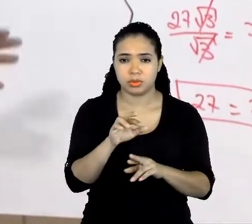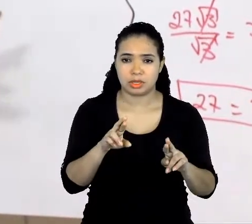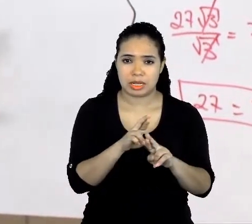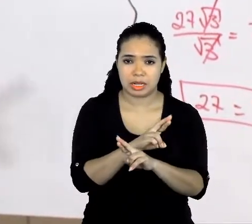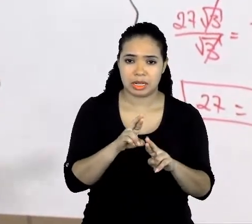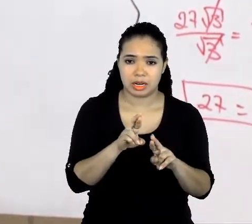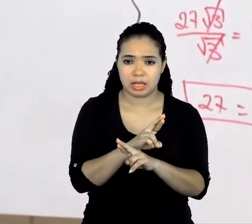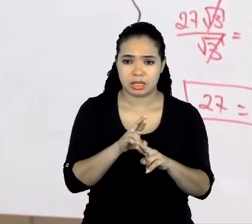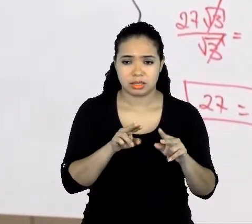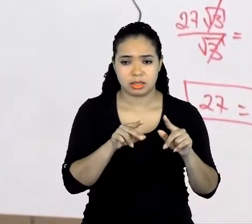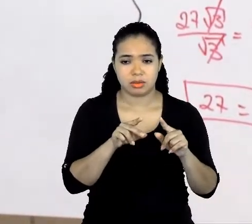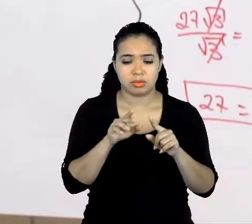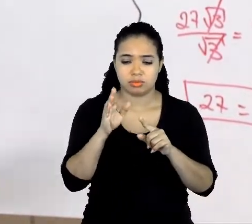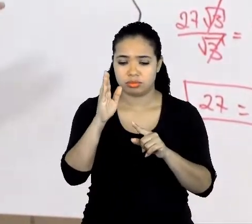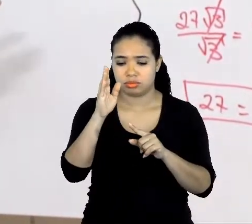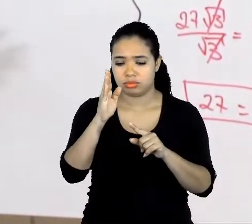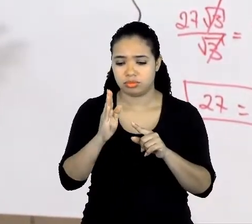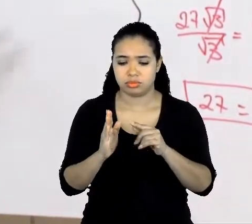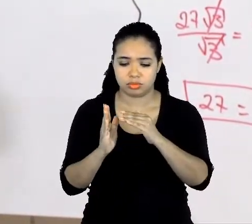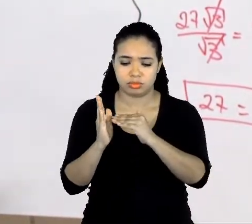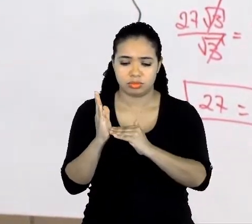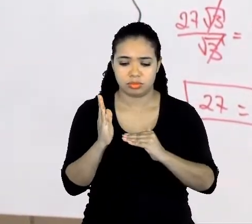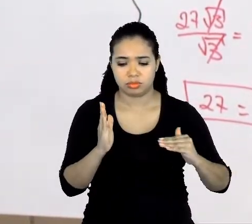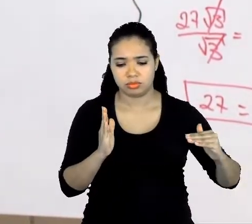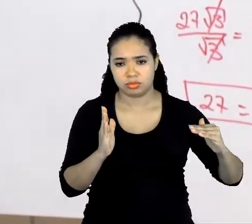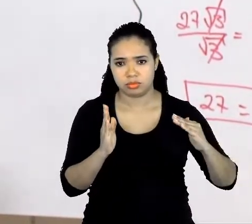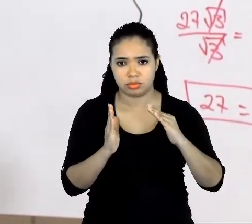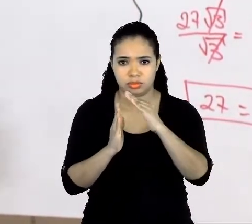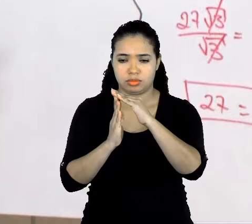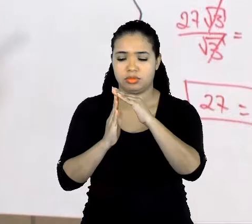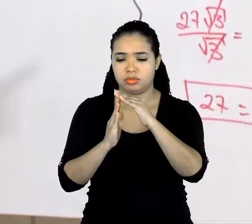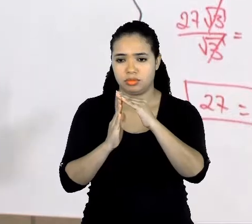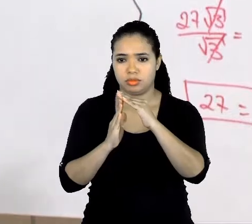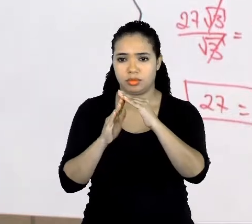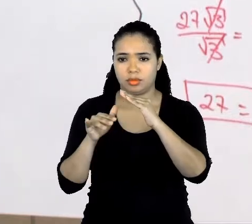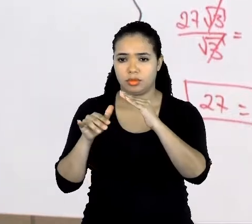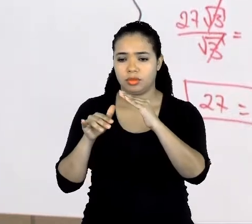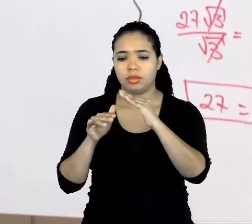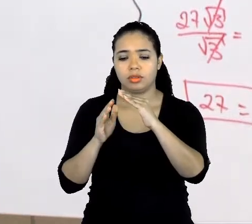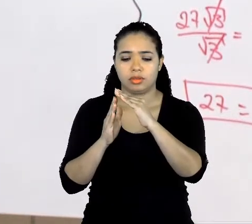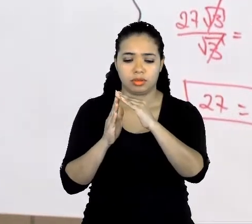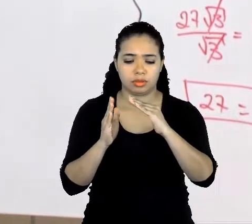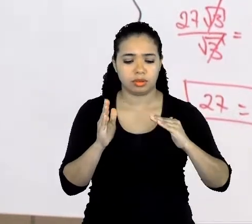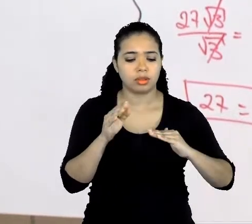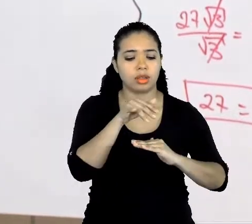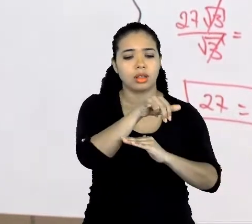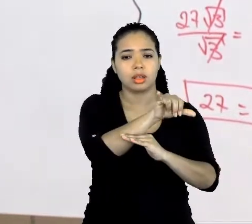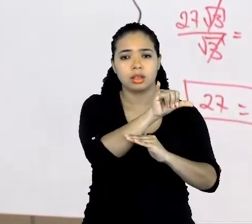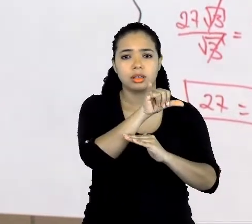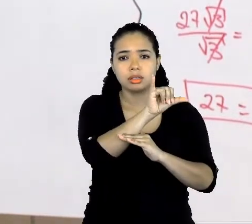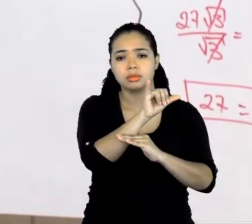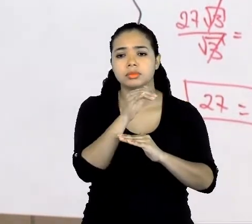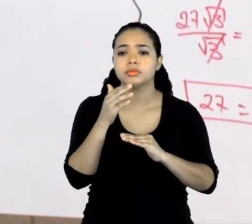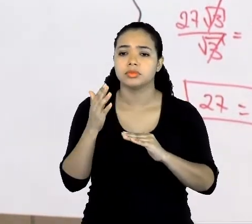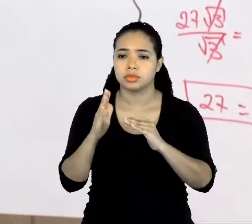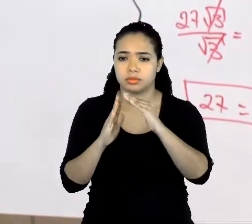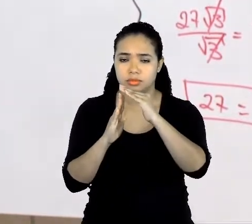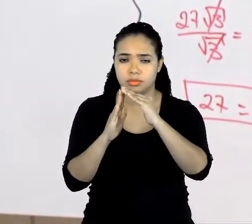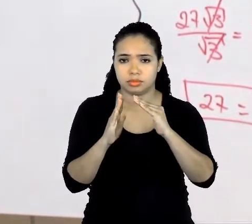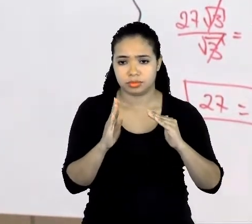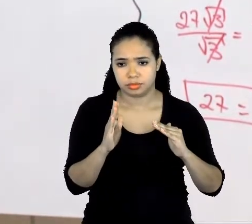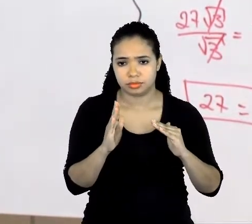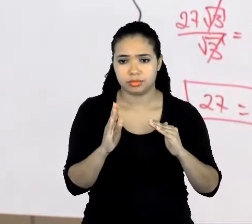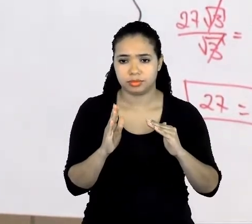nós estamos usando da forma mais simples possível, que é essa, a relação que possui hipotenusa é somente seno ou